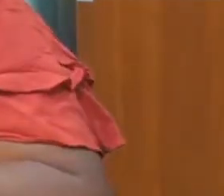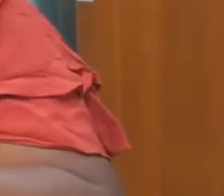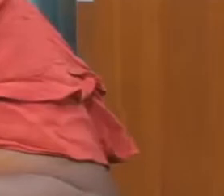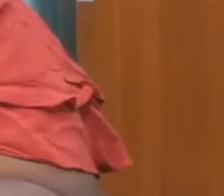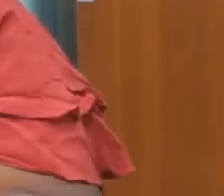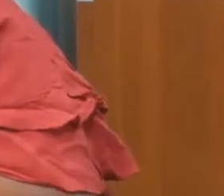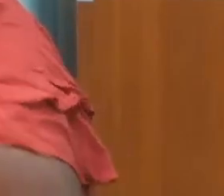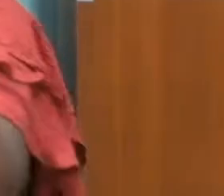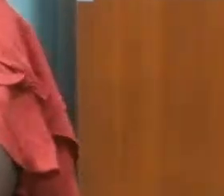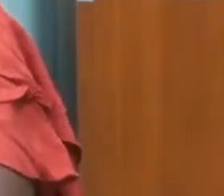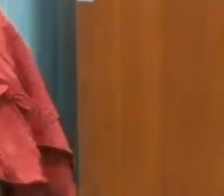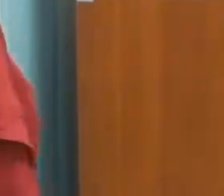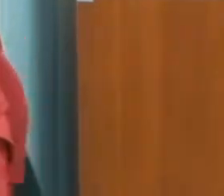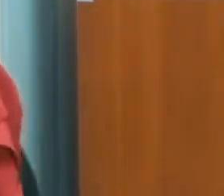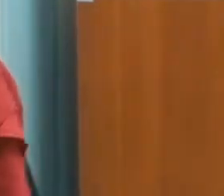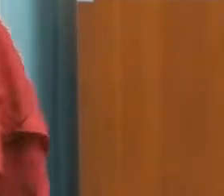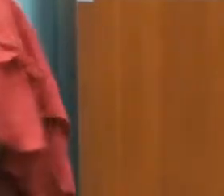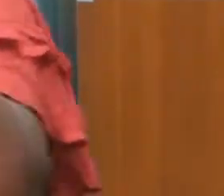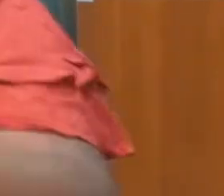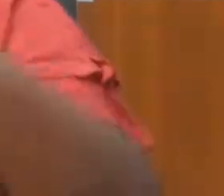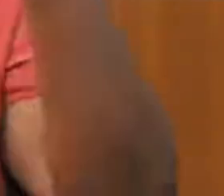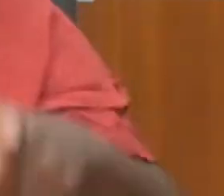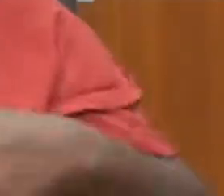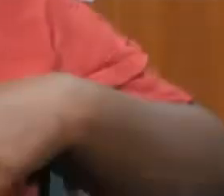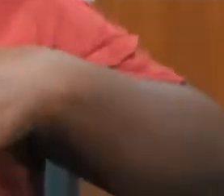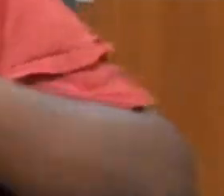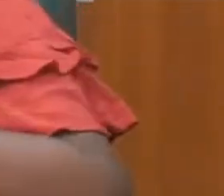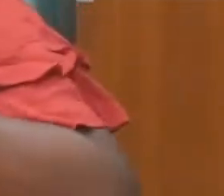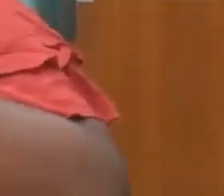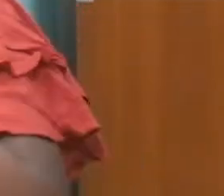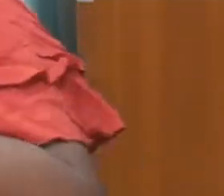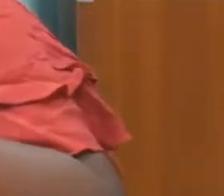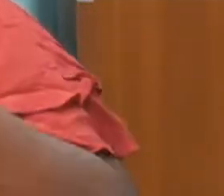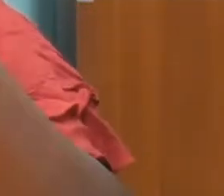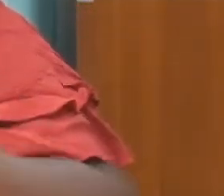E onde que eu iria recorrer? Então, era algo muito ruim.